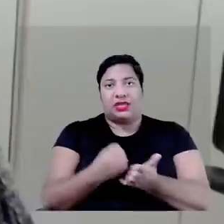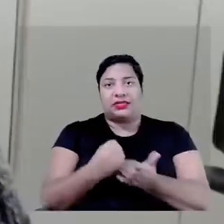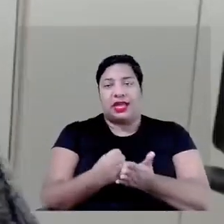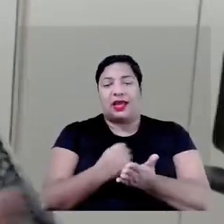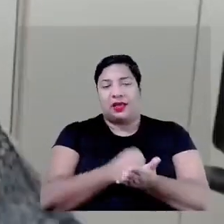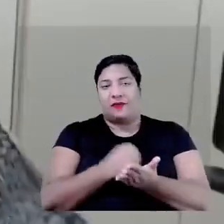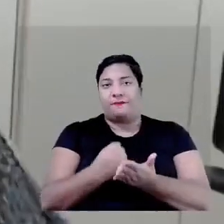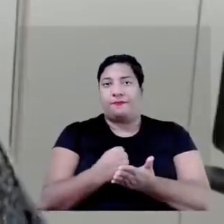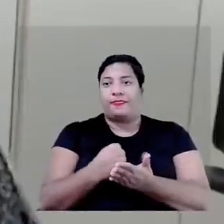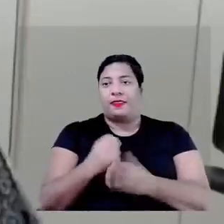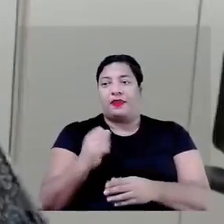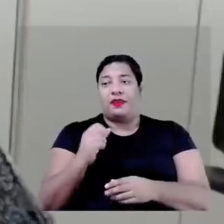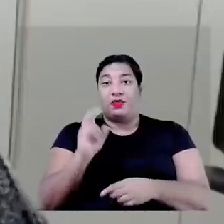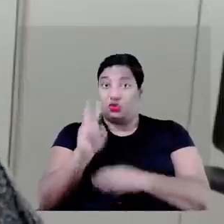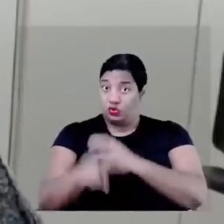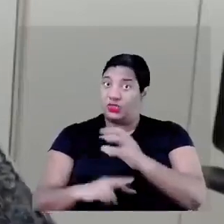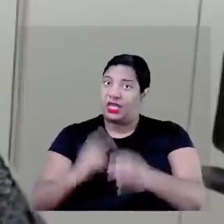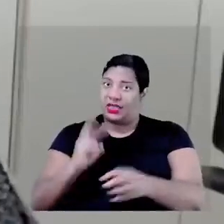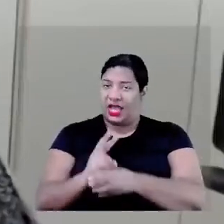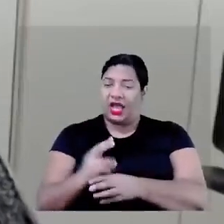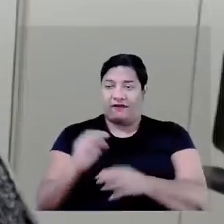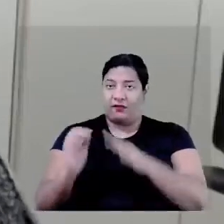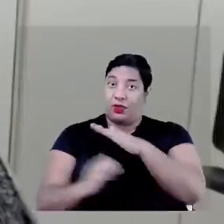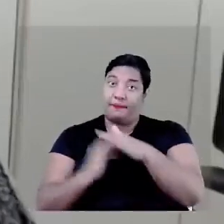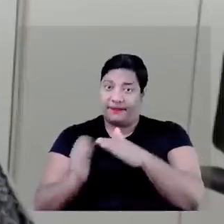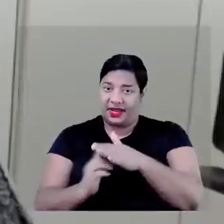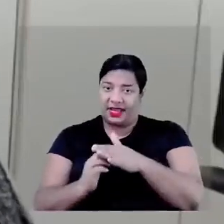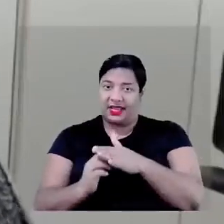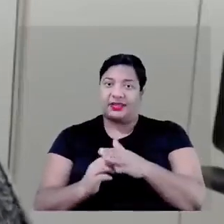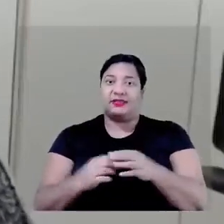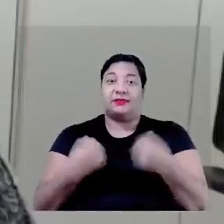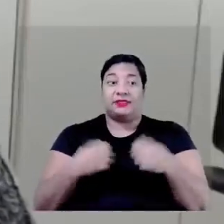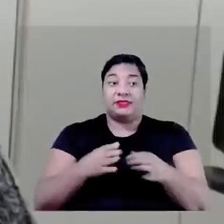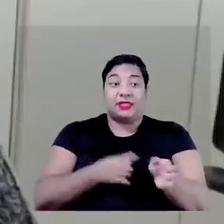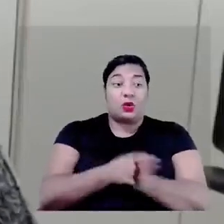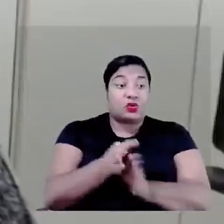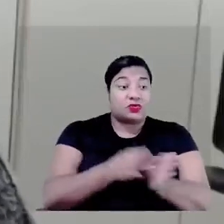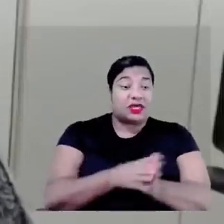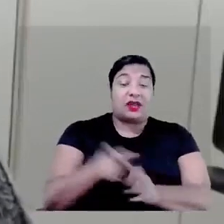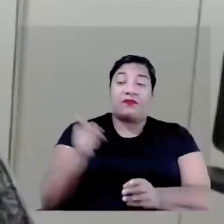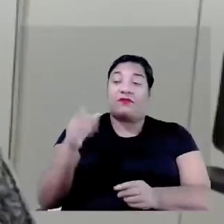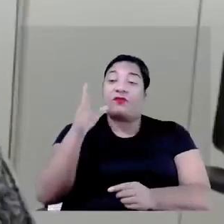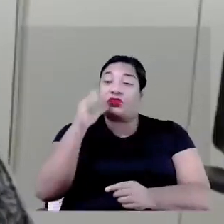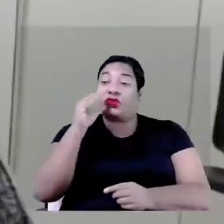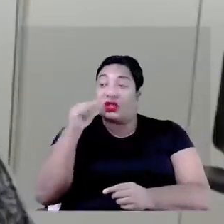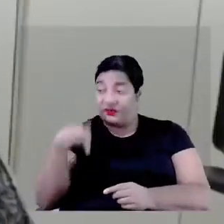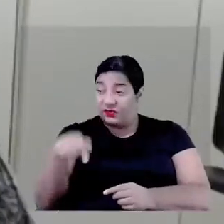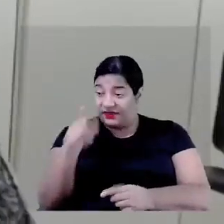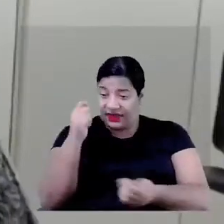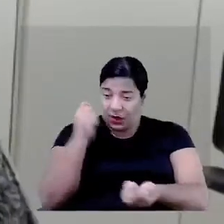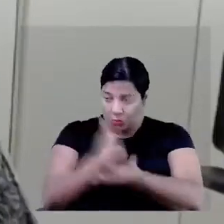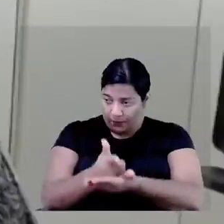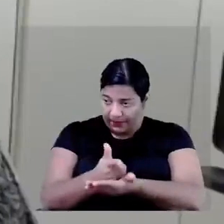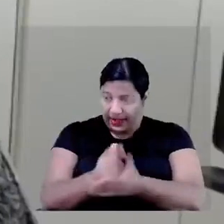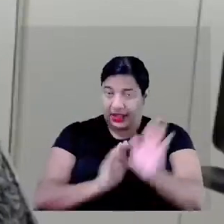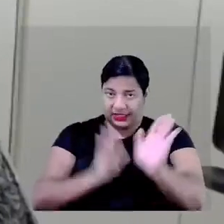o servidor público que está lá na ponta, responsável por comprar e contratar bens e serviços, a fazer